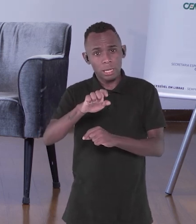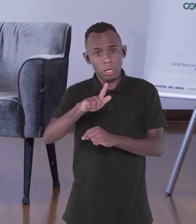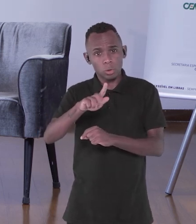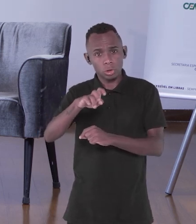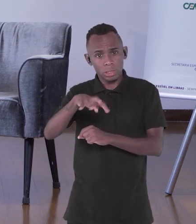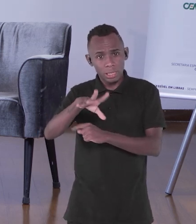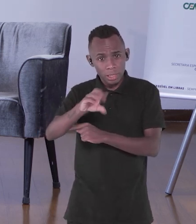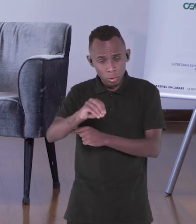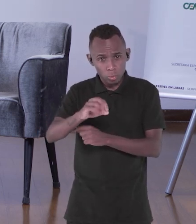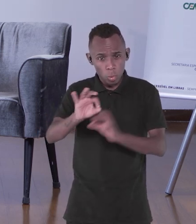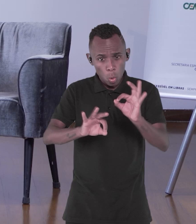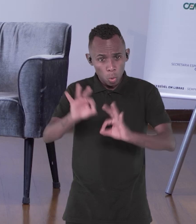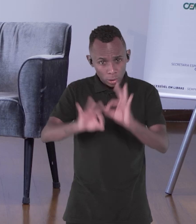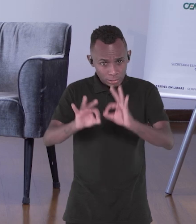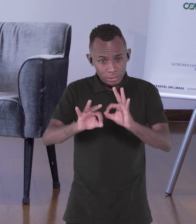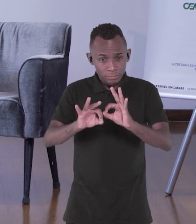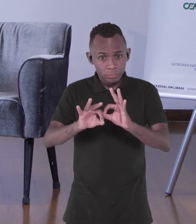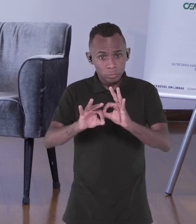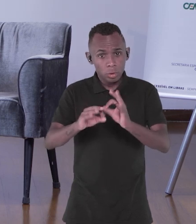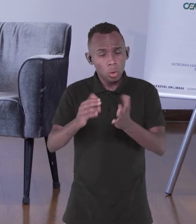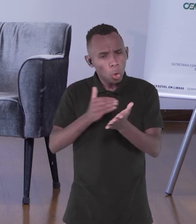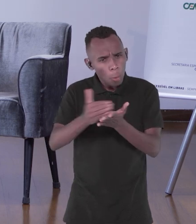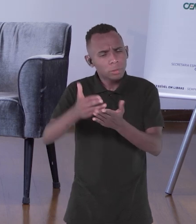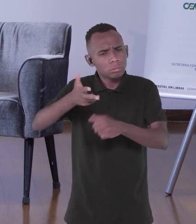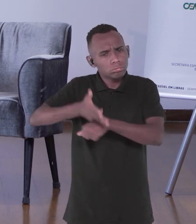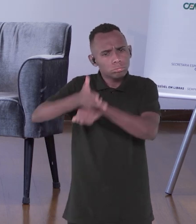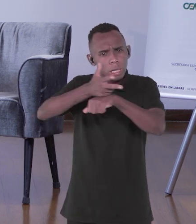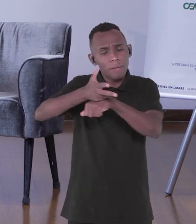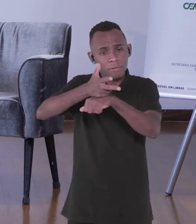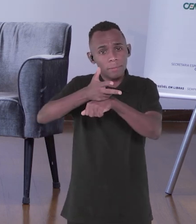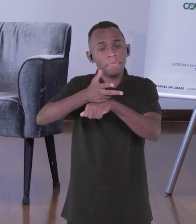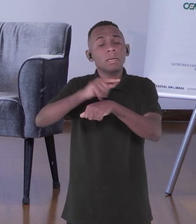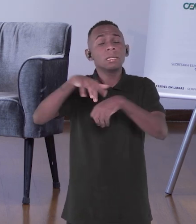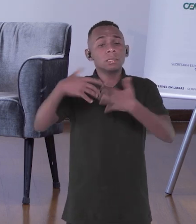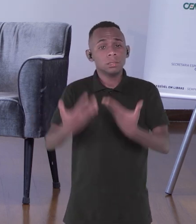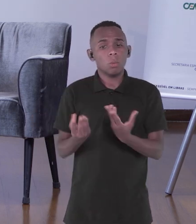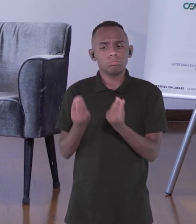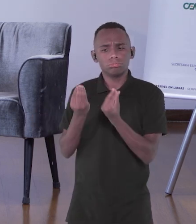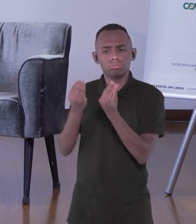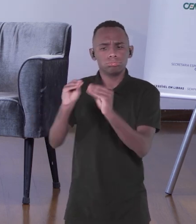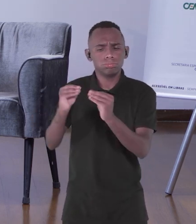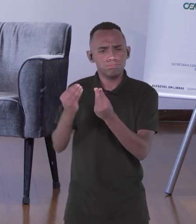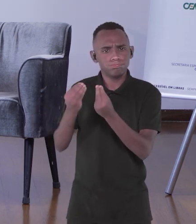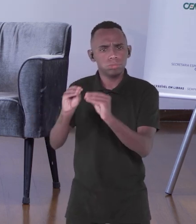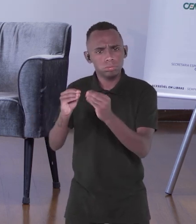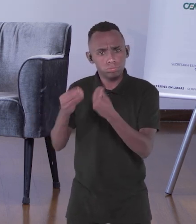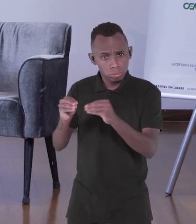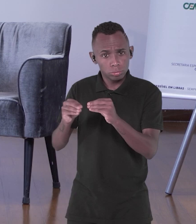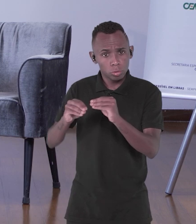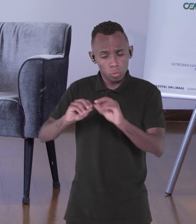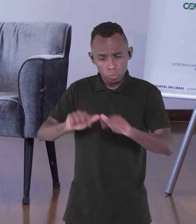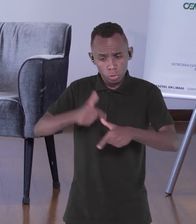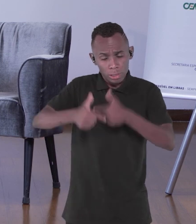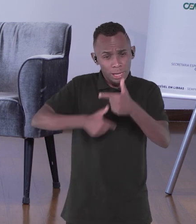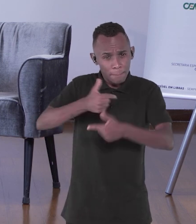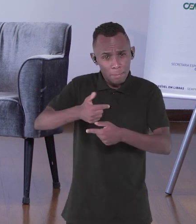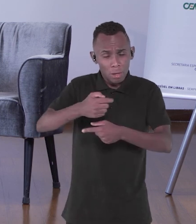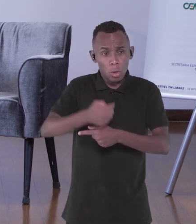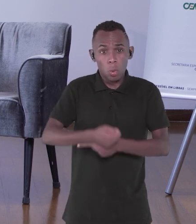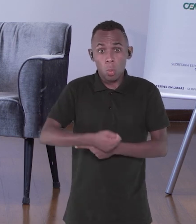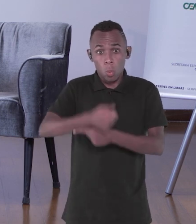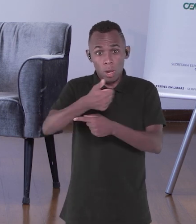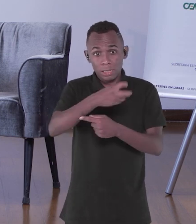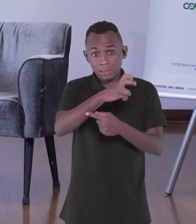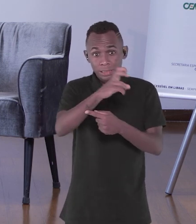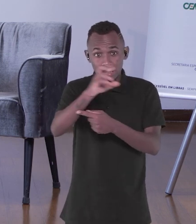e a EBC, e ele se propôs a gravar. Então, ali é o depositário do nosso trabalho, são quase 500